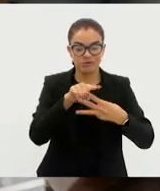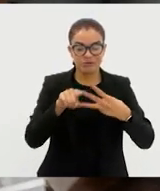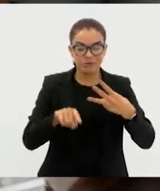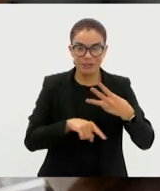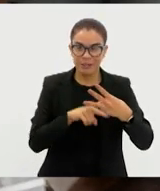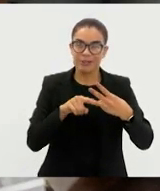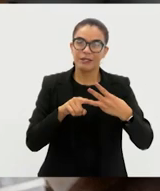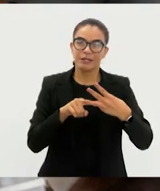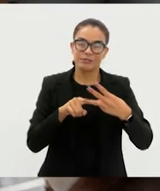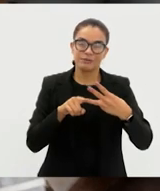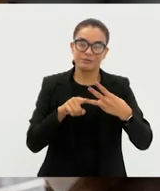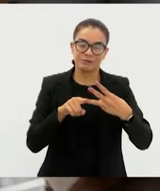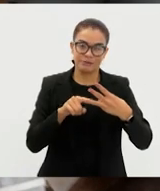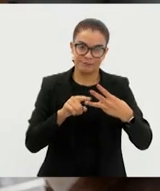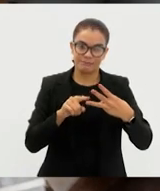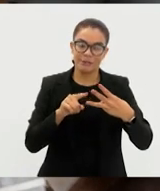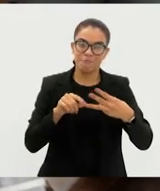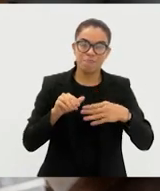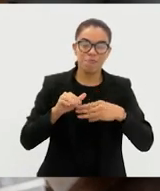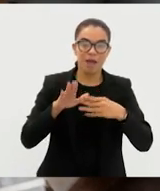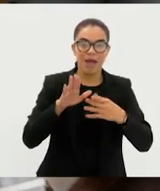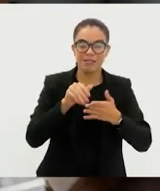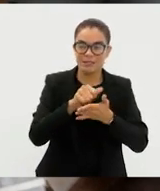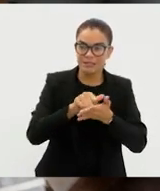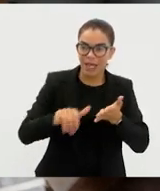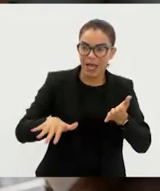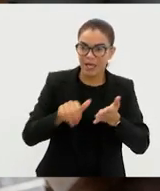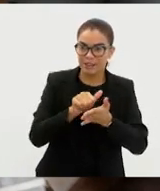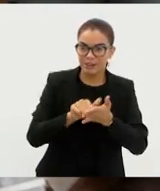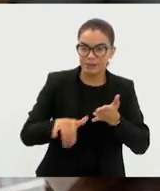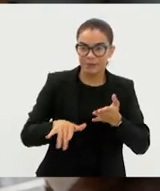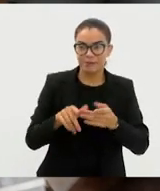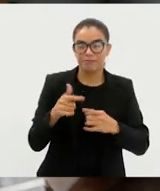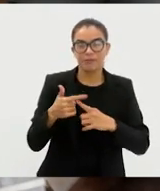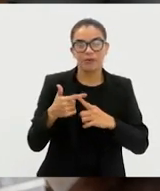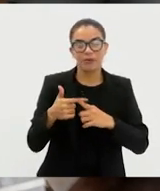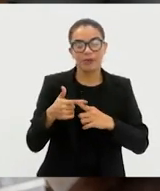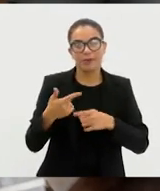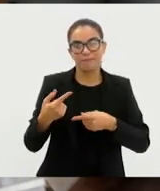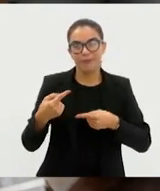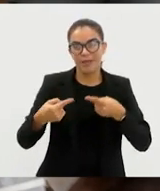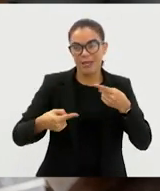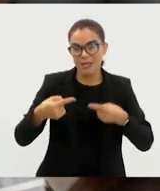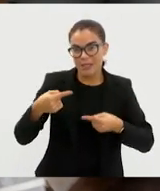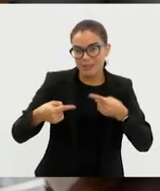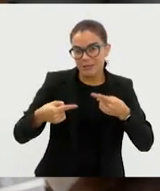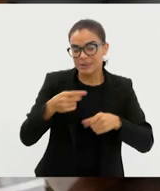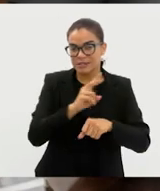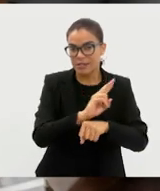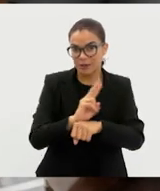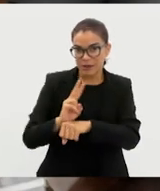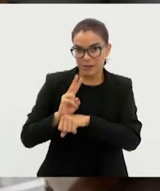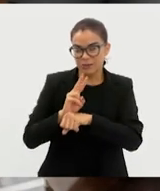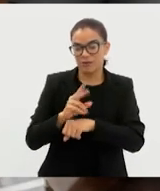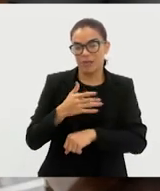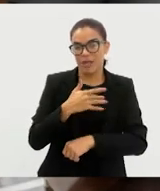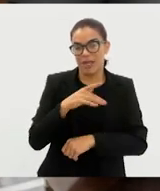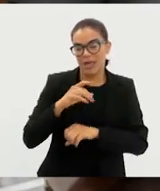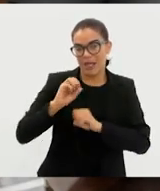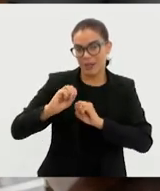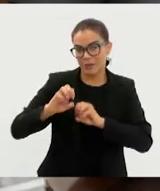com ativo e inativo. Porque a gente debate na Assembleia segurança pública, educação e saúde, sob um ponto de